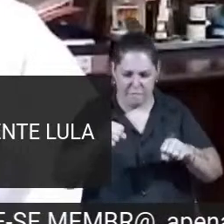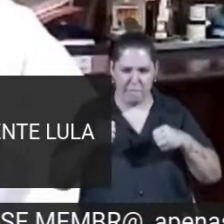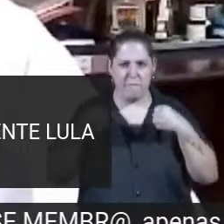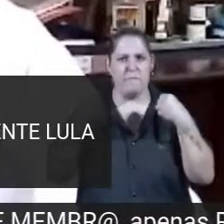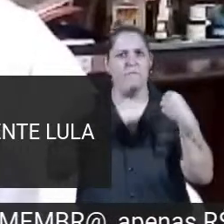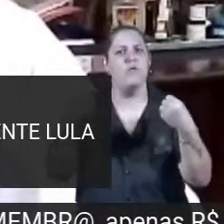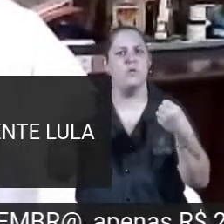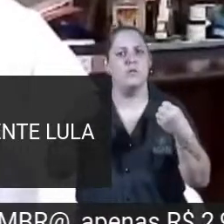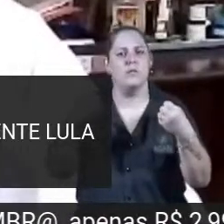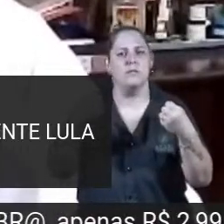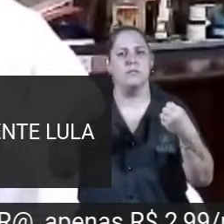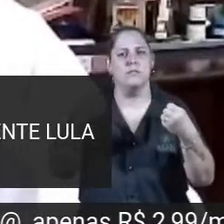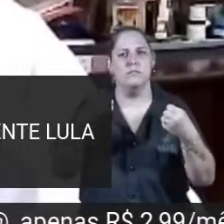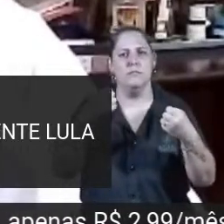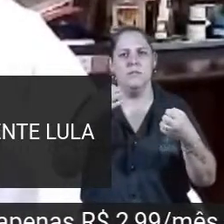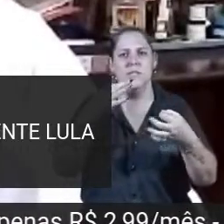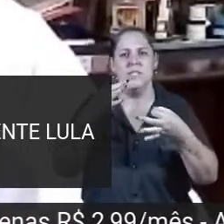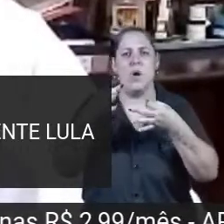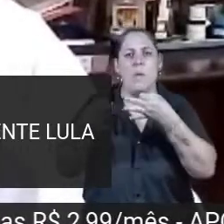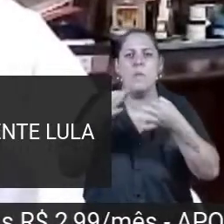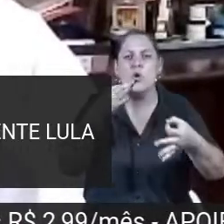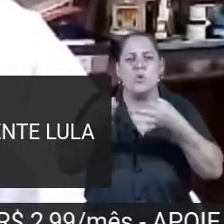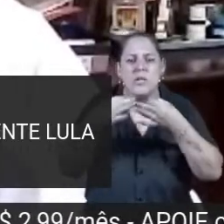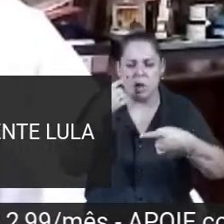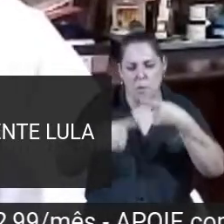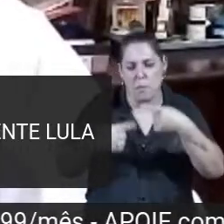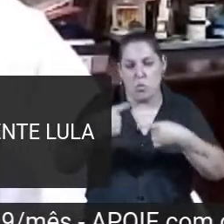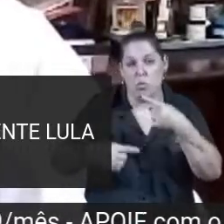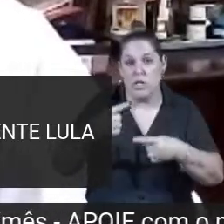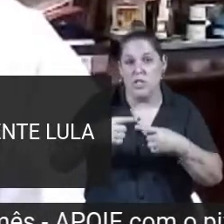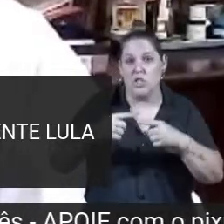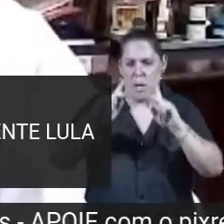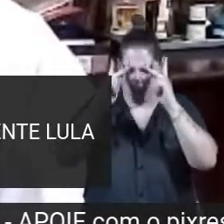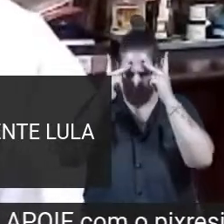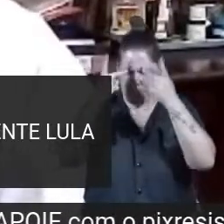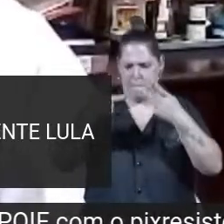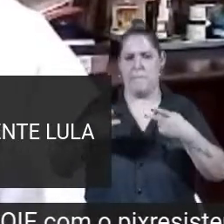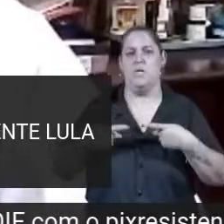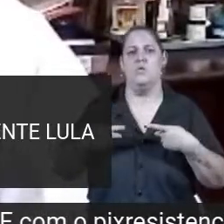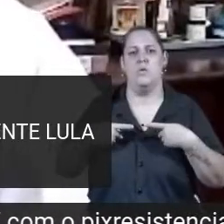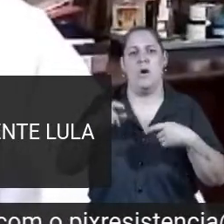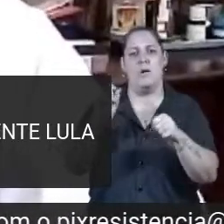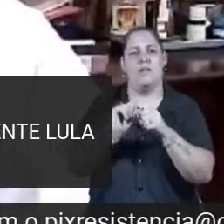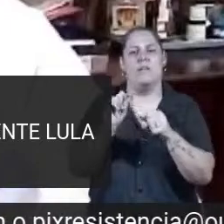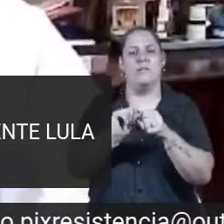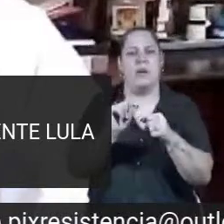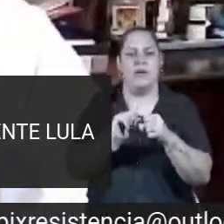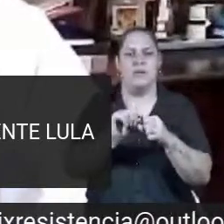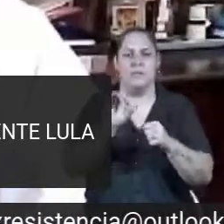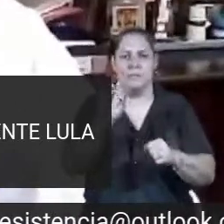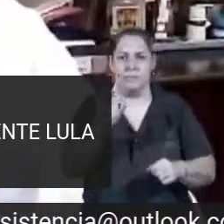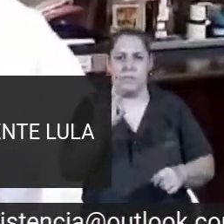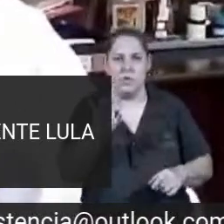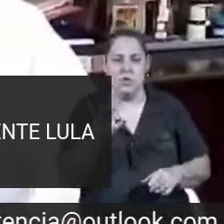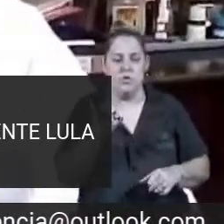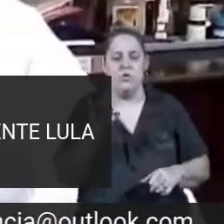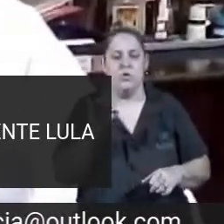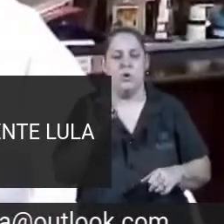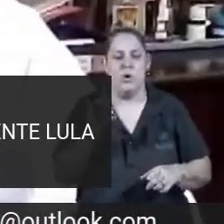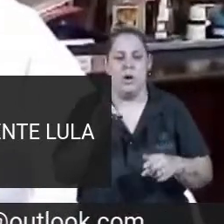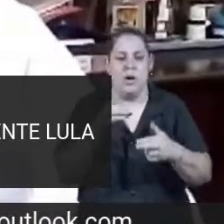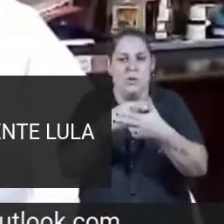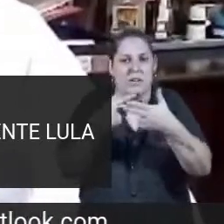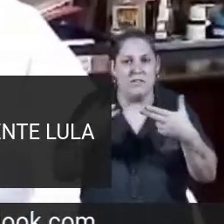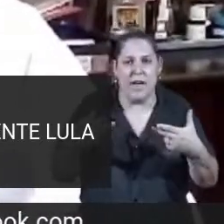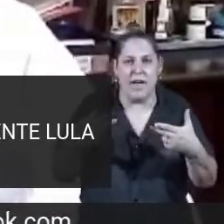das opções políticas pessoais que você faz, que só, como eu já disse, traz para dentro